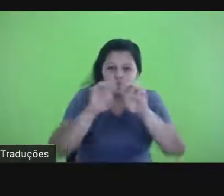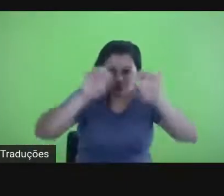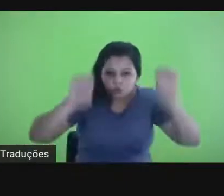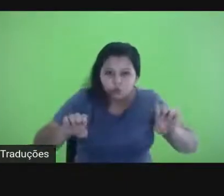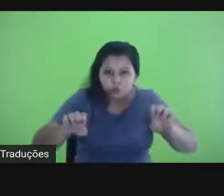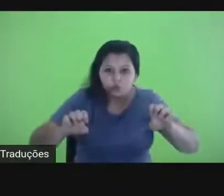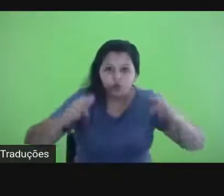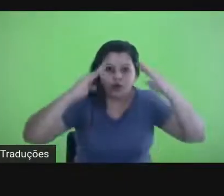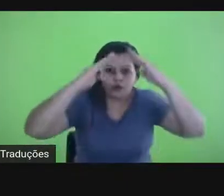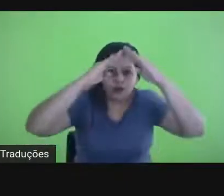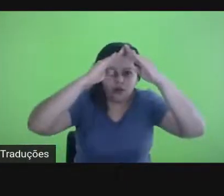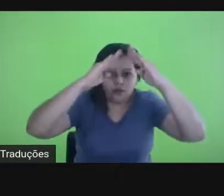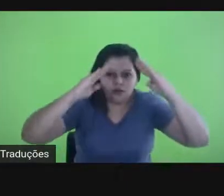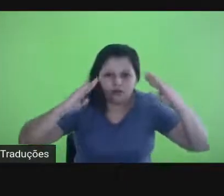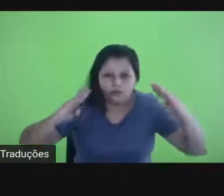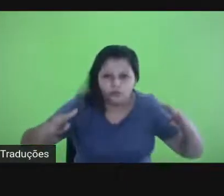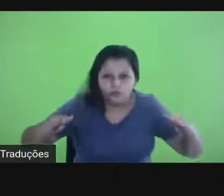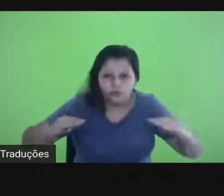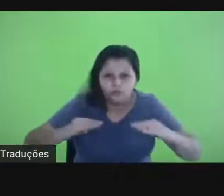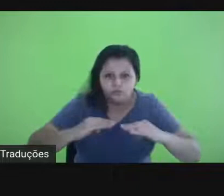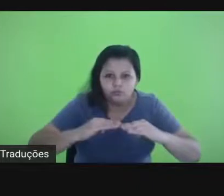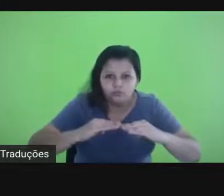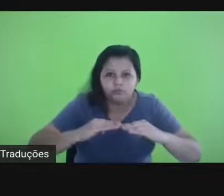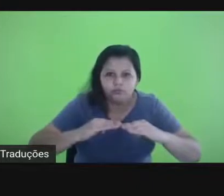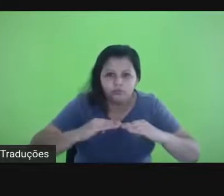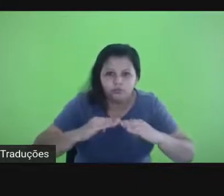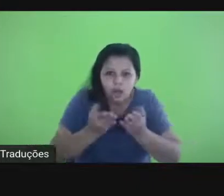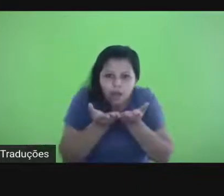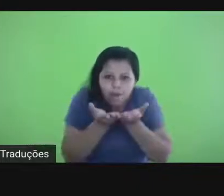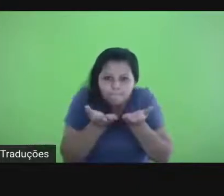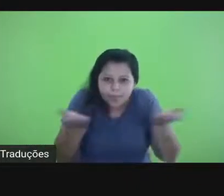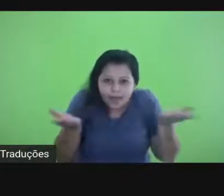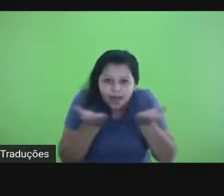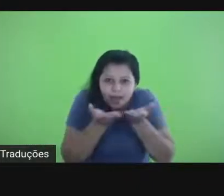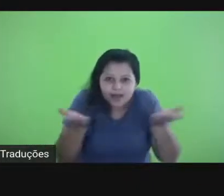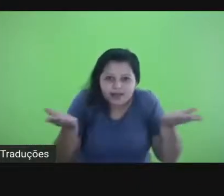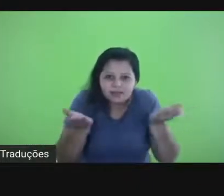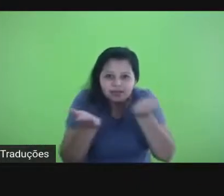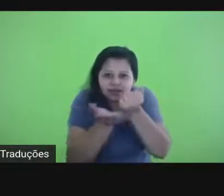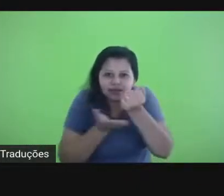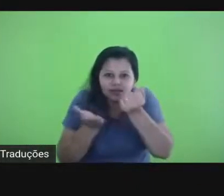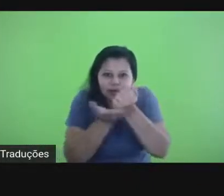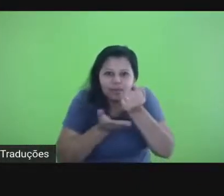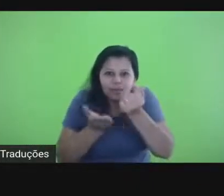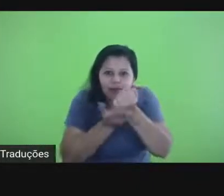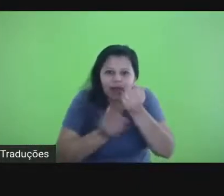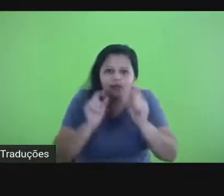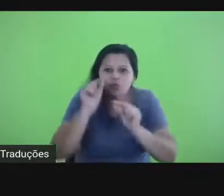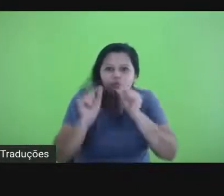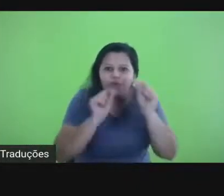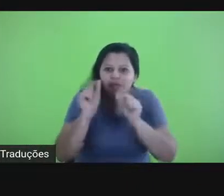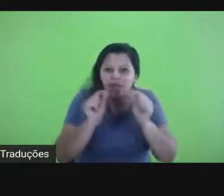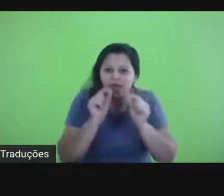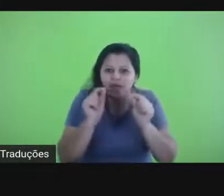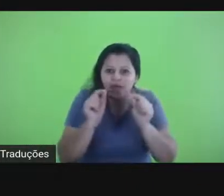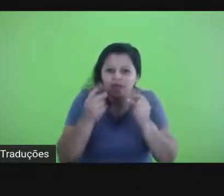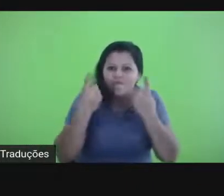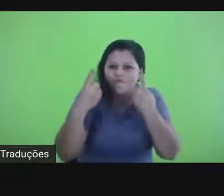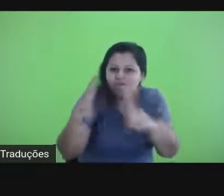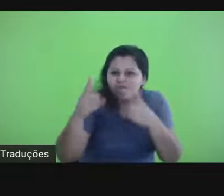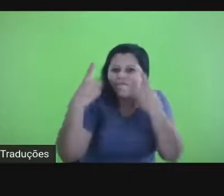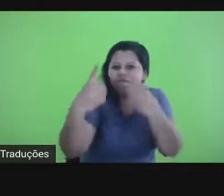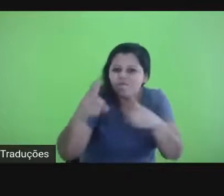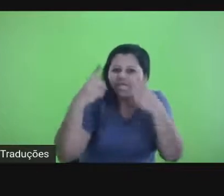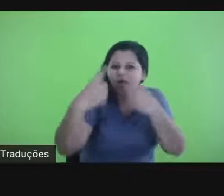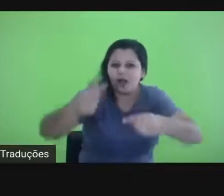topo da pirâmide, elas têm inerente à existência delas a função de provocar o debate.